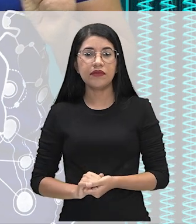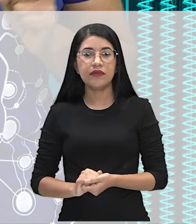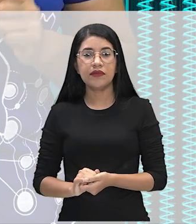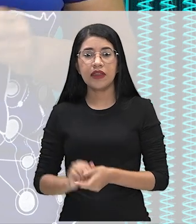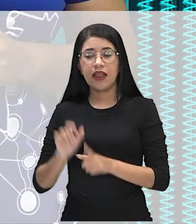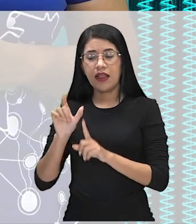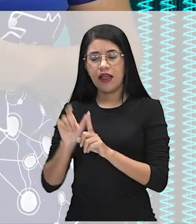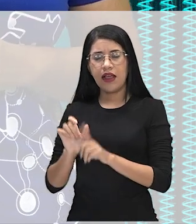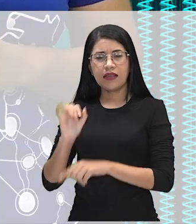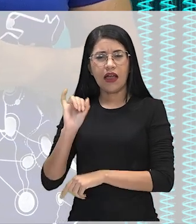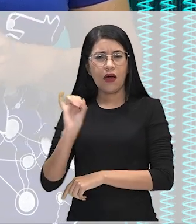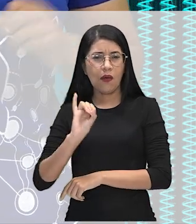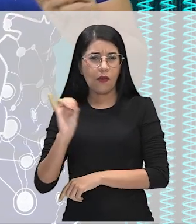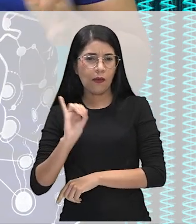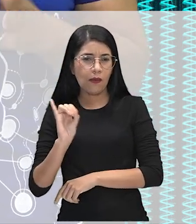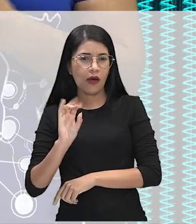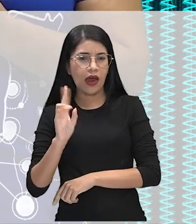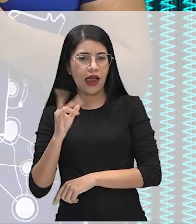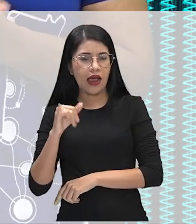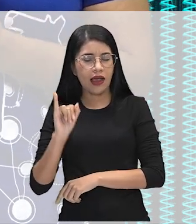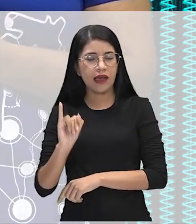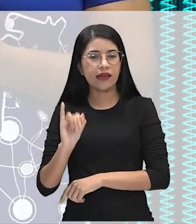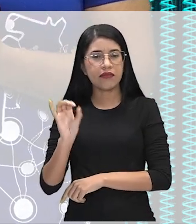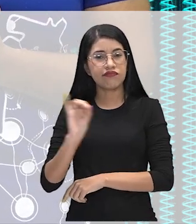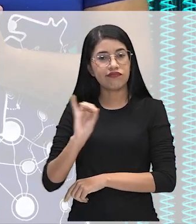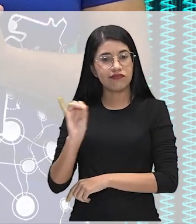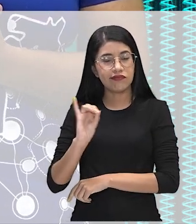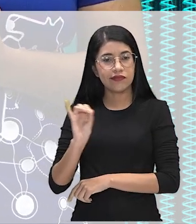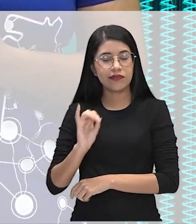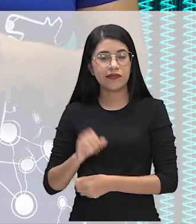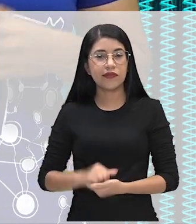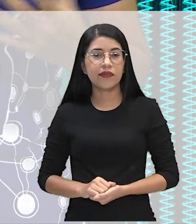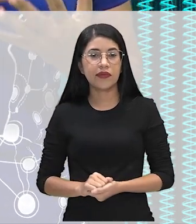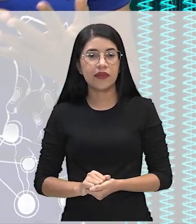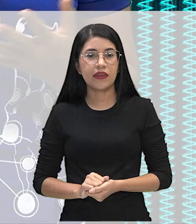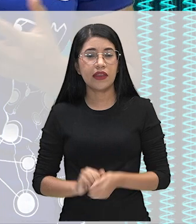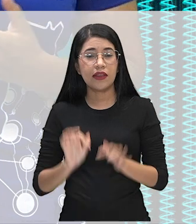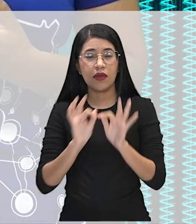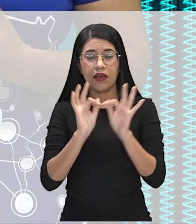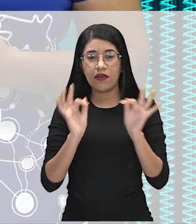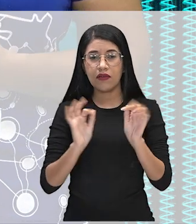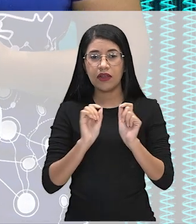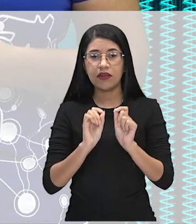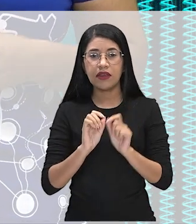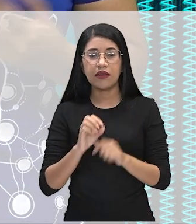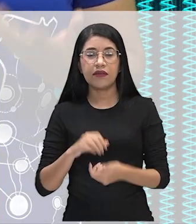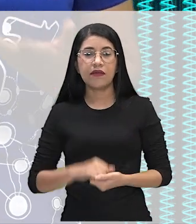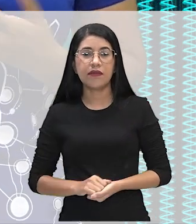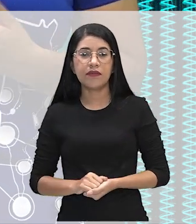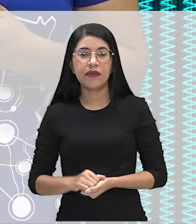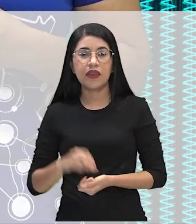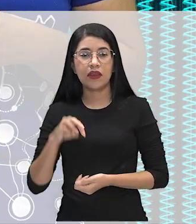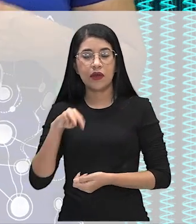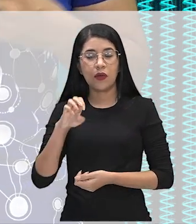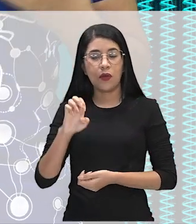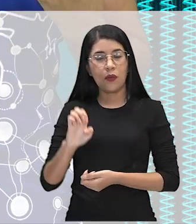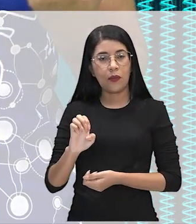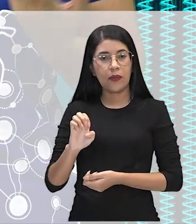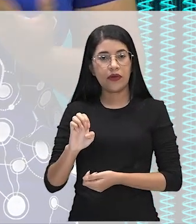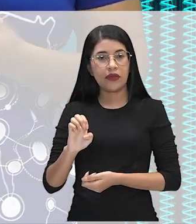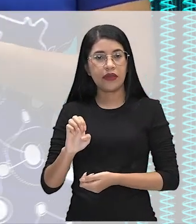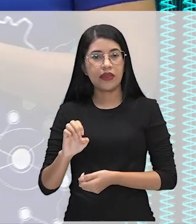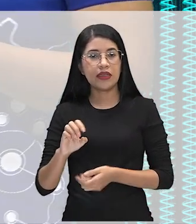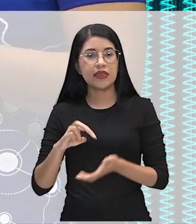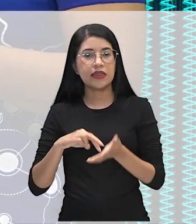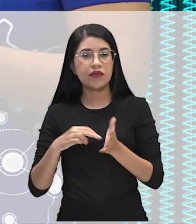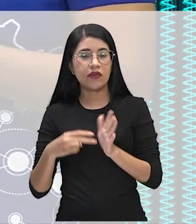dizendo aqui oi em inglês. E a oração que eu tenho aqui será we speak English. We speak English.